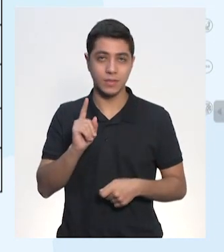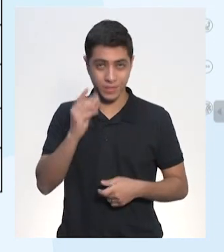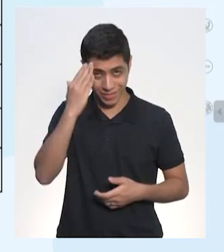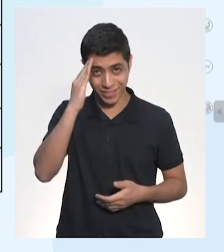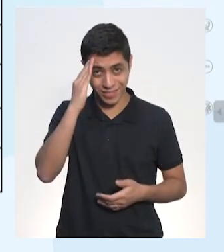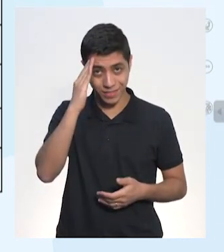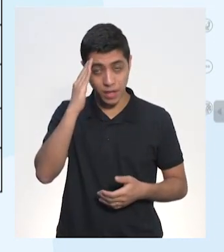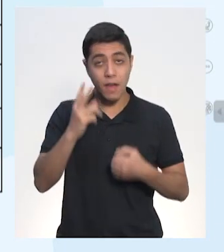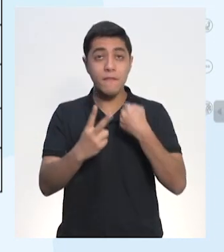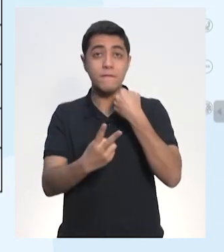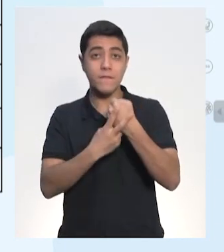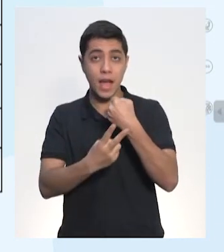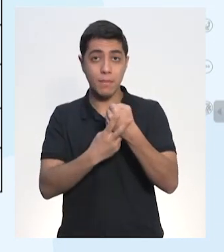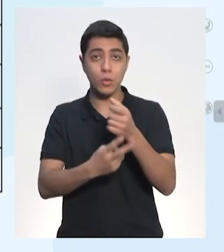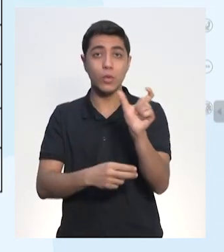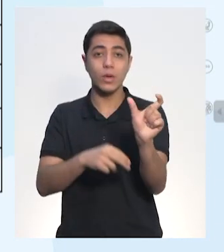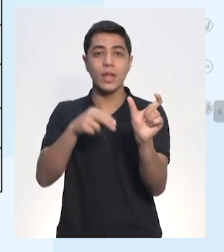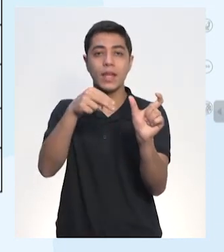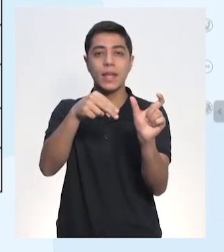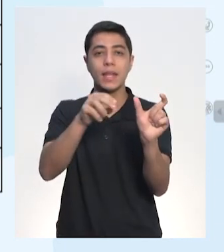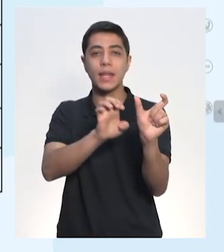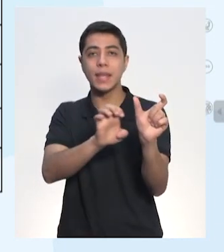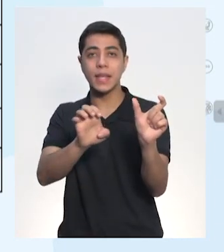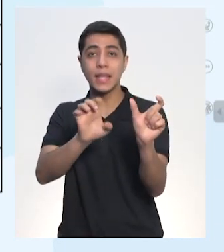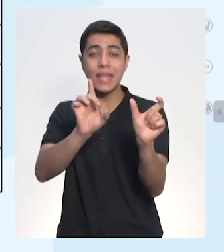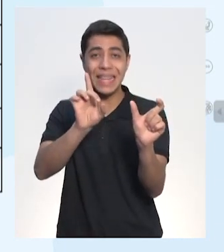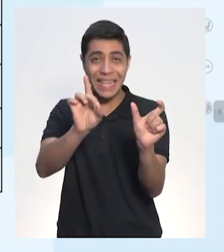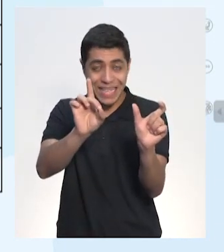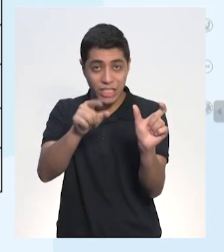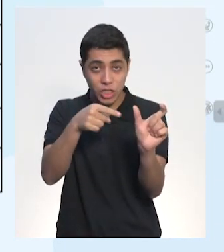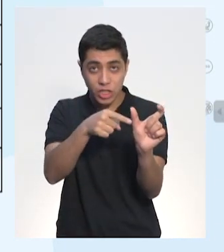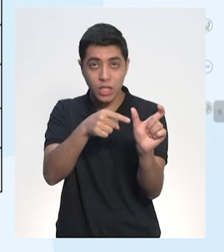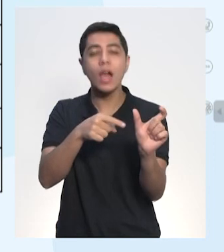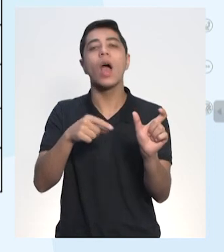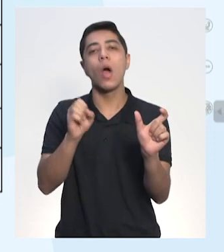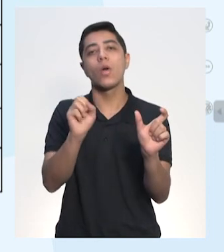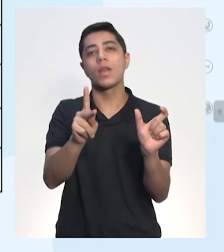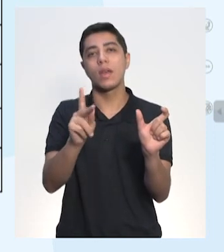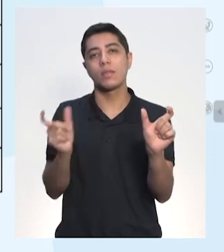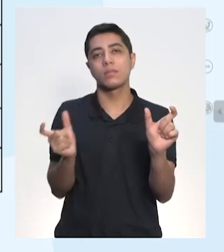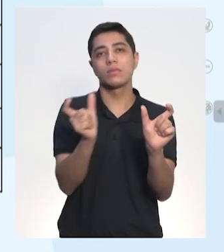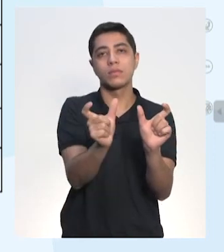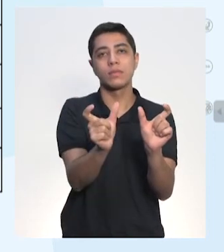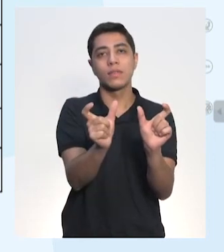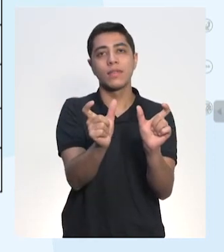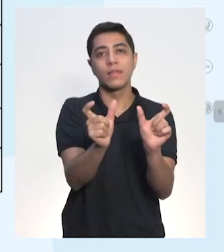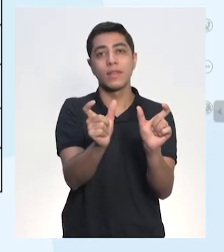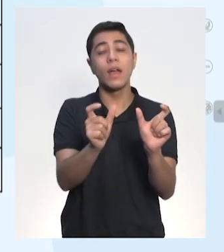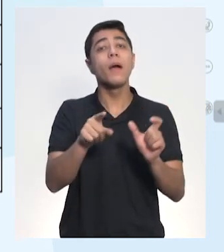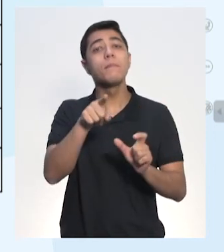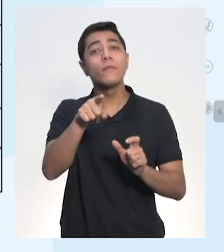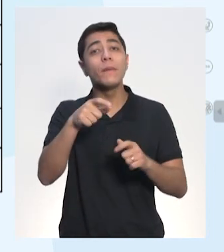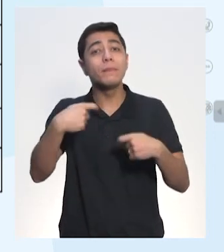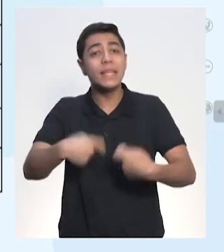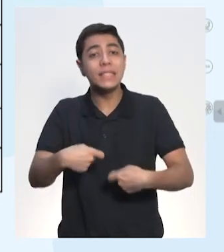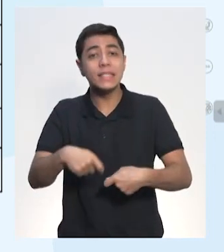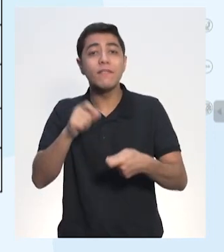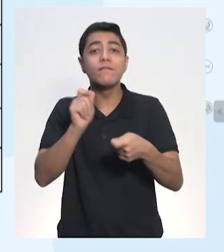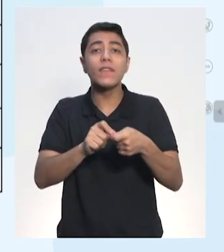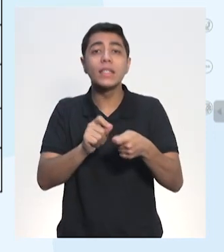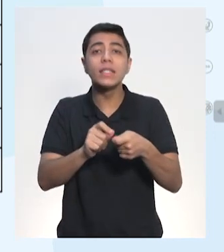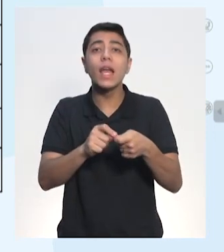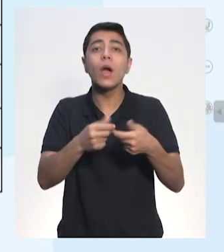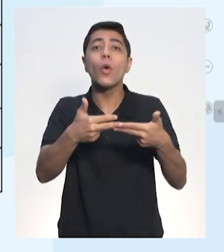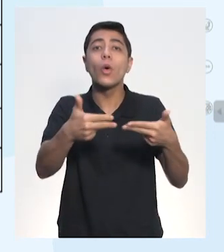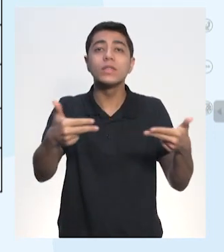você fala direto. I need electrical energy, do jeito que está aqui. Se você precisa fazer algo, I need to